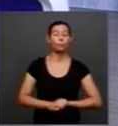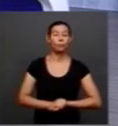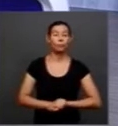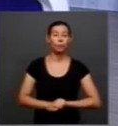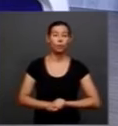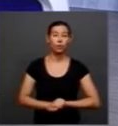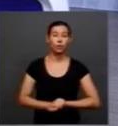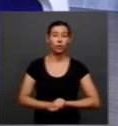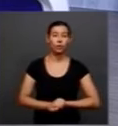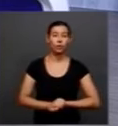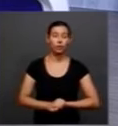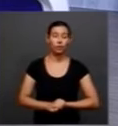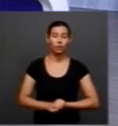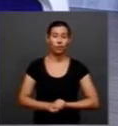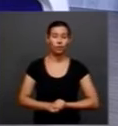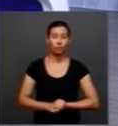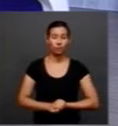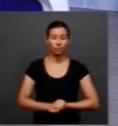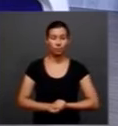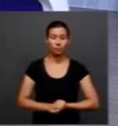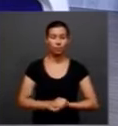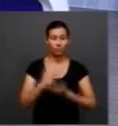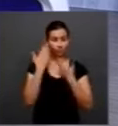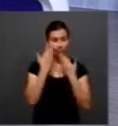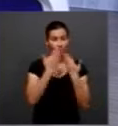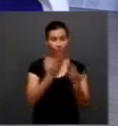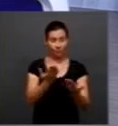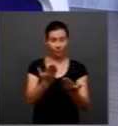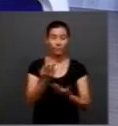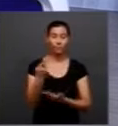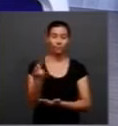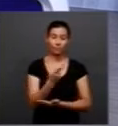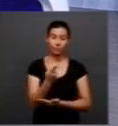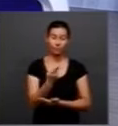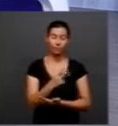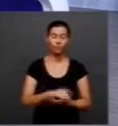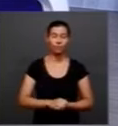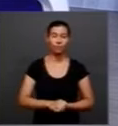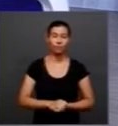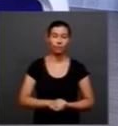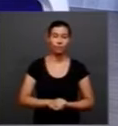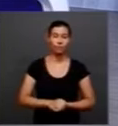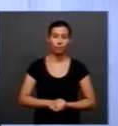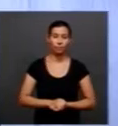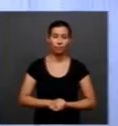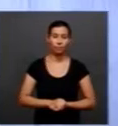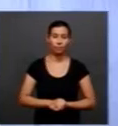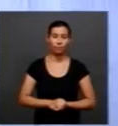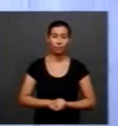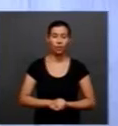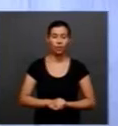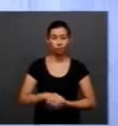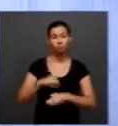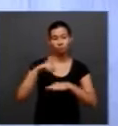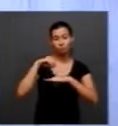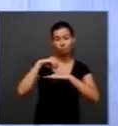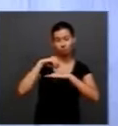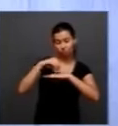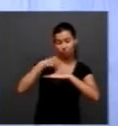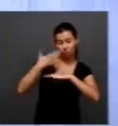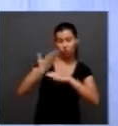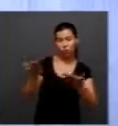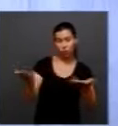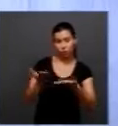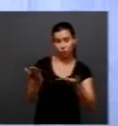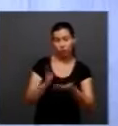é inexorável, como se diz. Muito obrigado pela presença de vocês, pelas belas informações. O Jornal da UFO